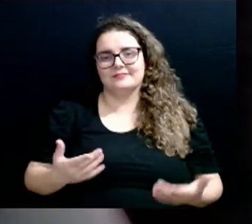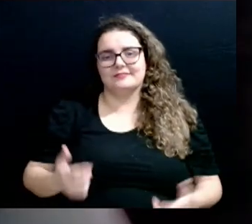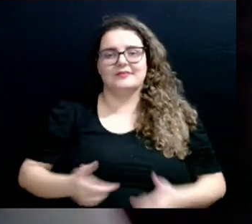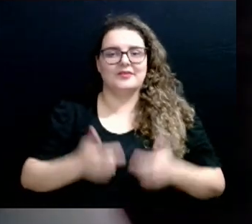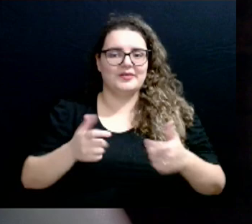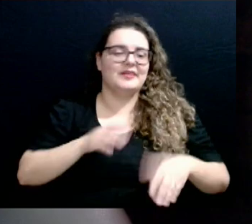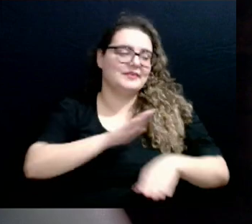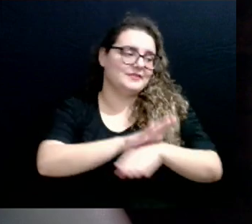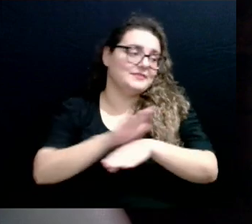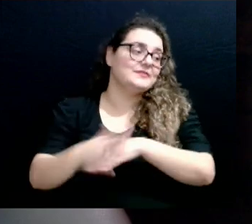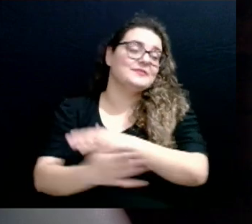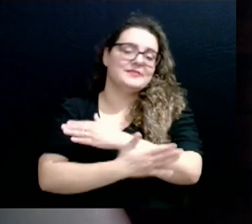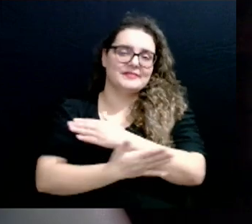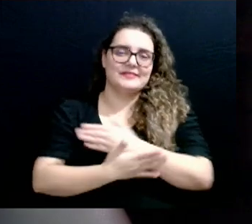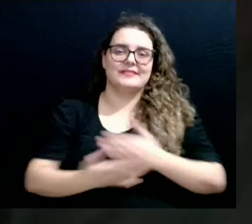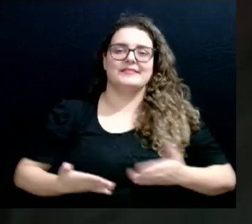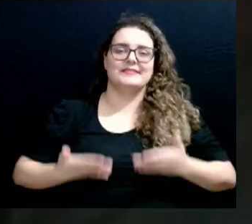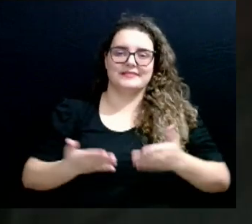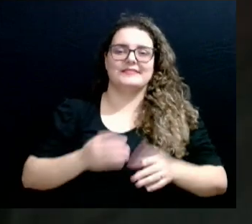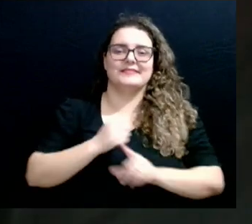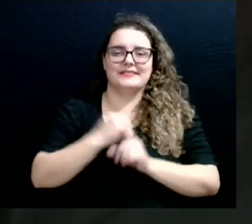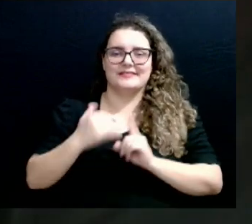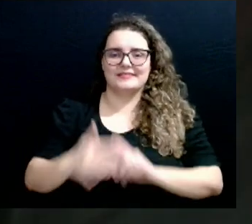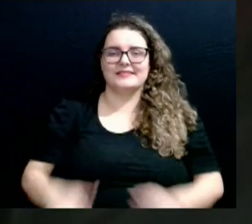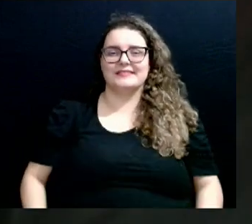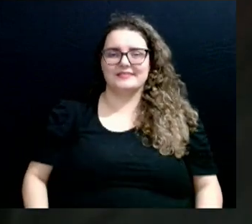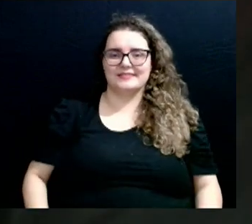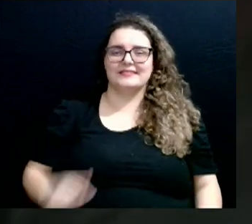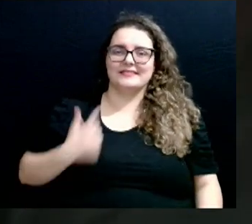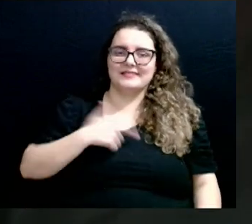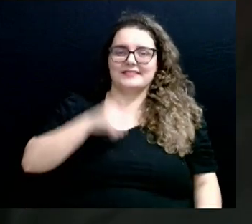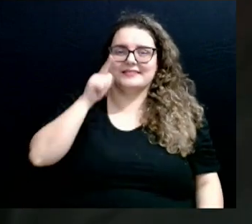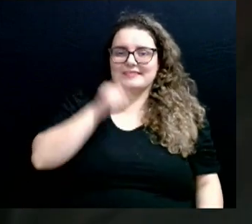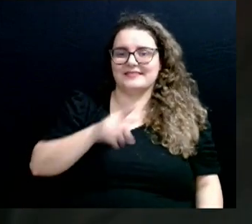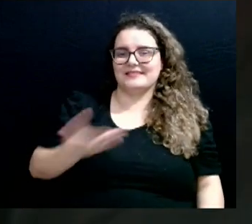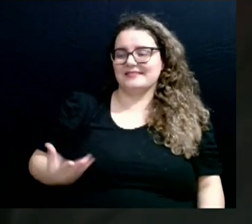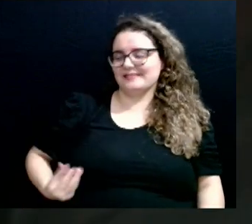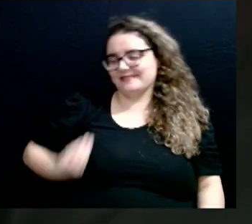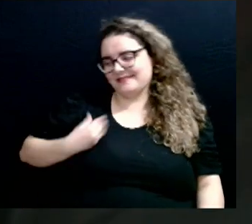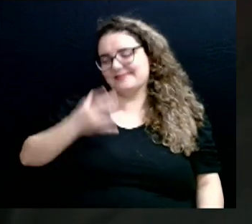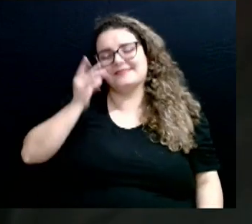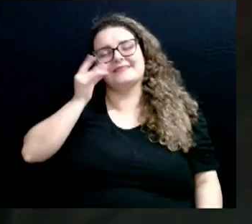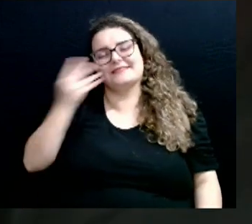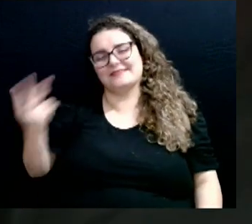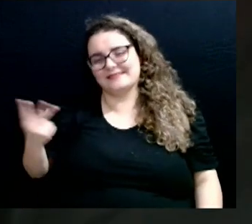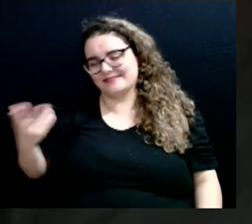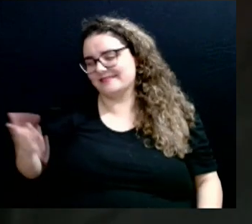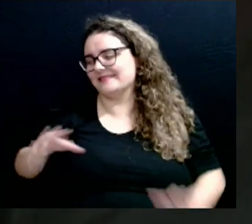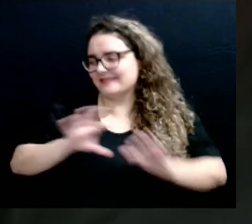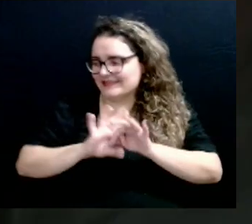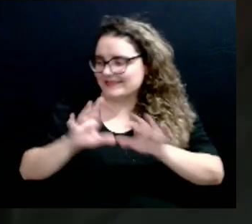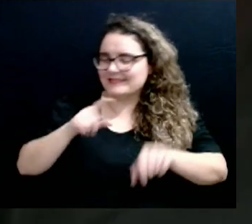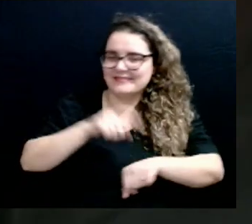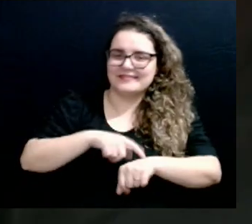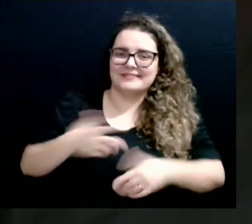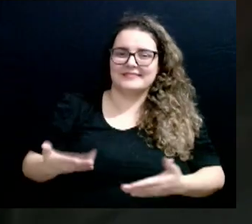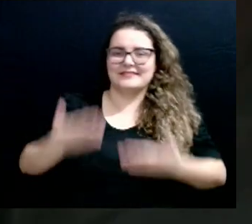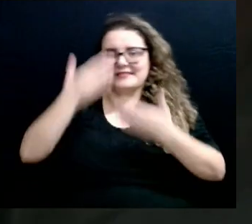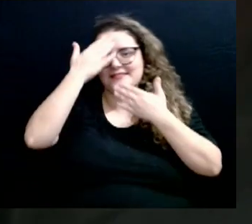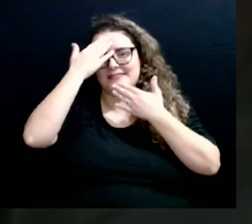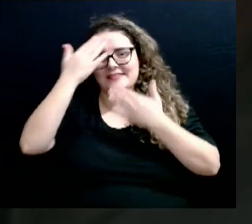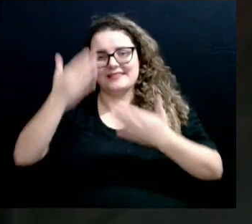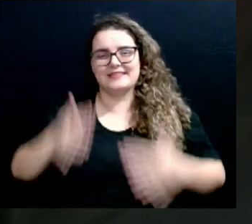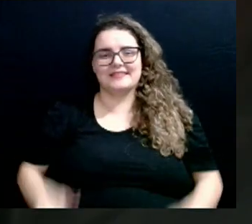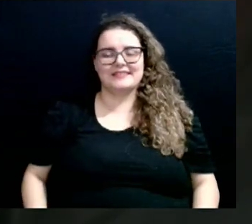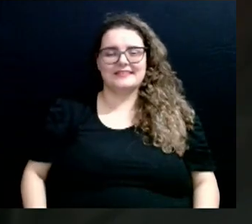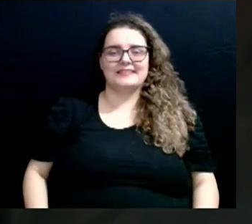a gente pode trazer para a sociedade. E a gente só consegue isso com a presença de vocês e a disponibilidade do tempo. Então, mais uma vez, muito obrigada. Obrigada a